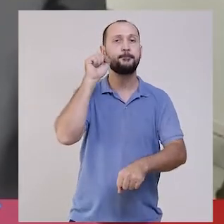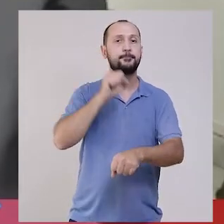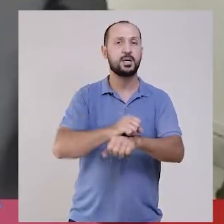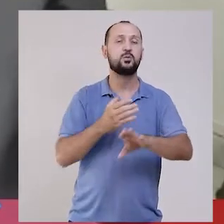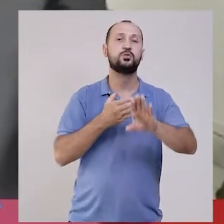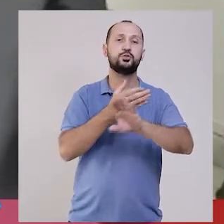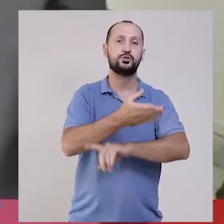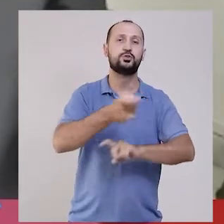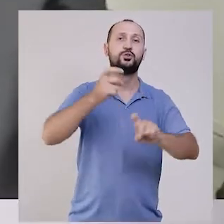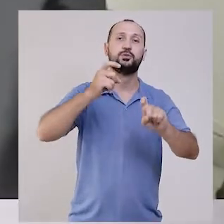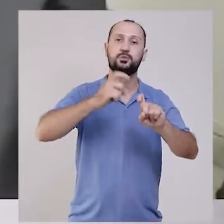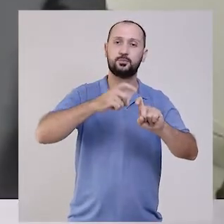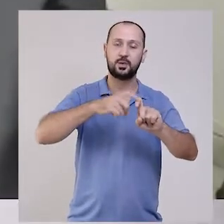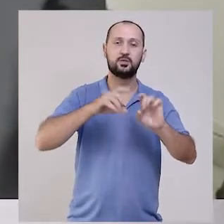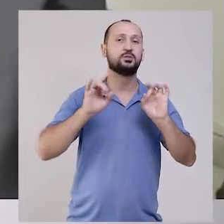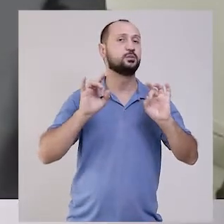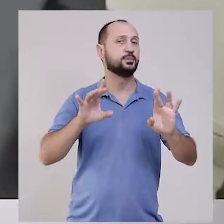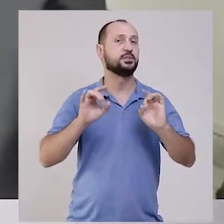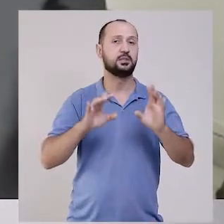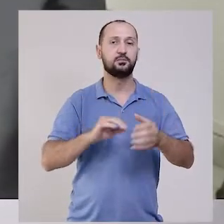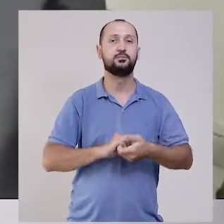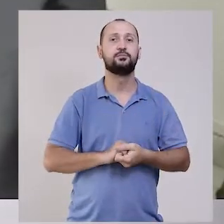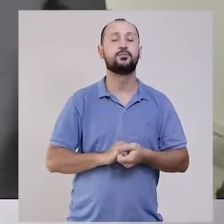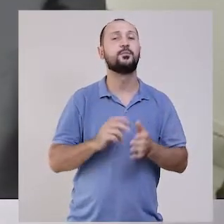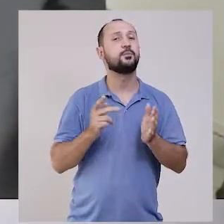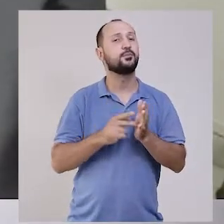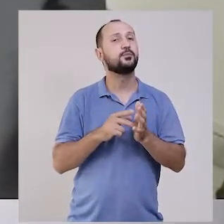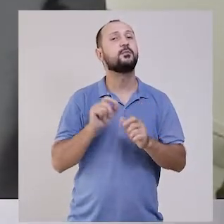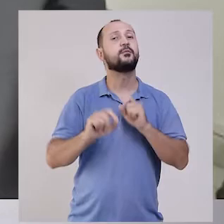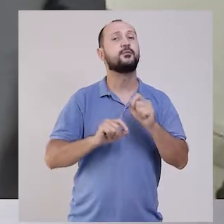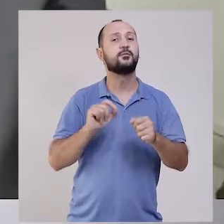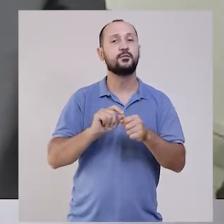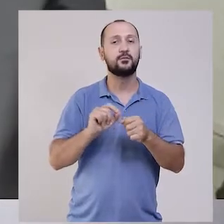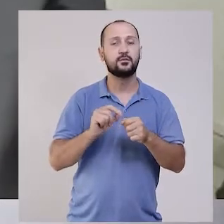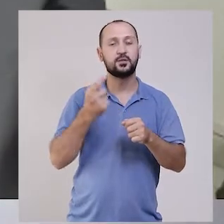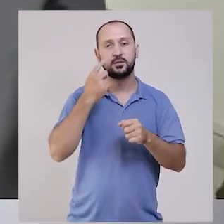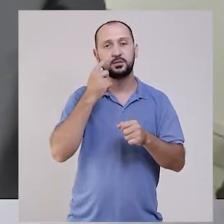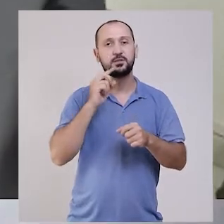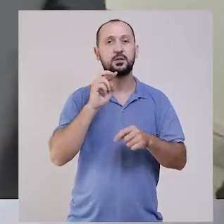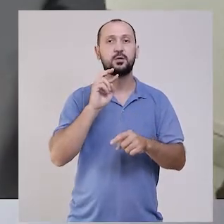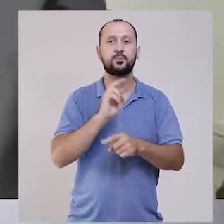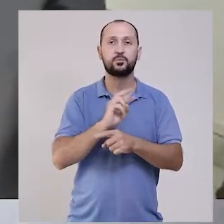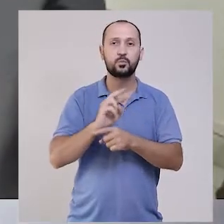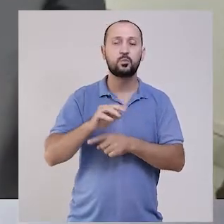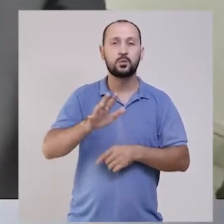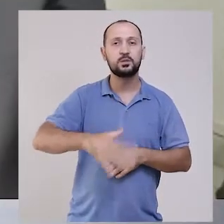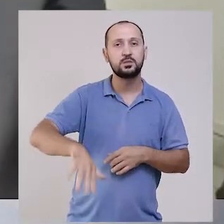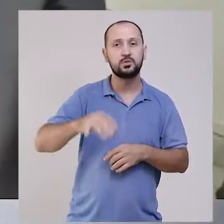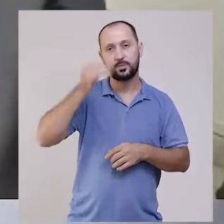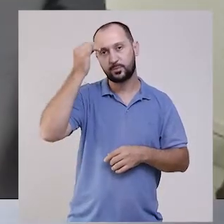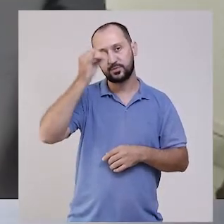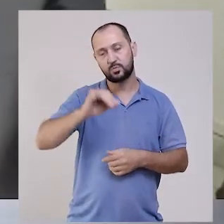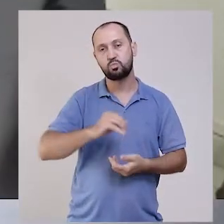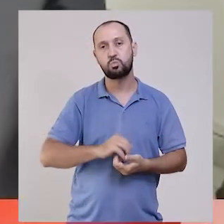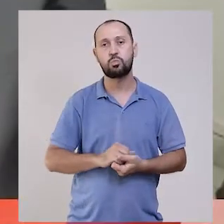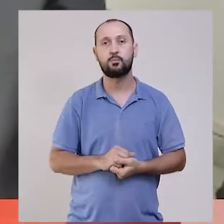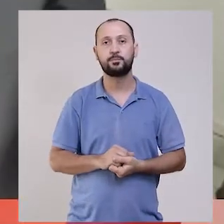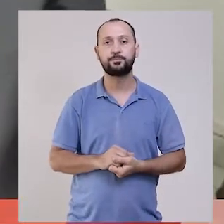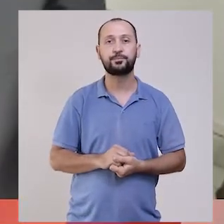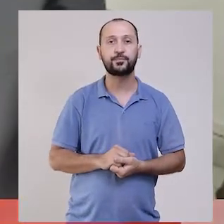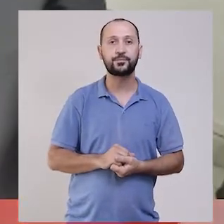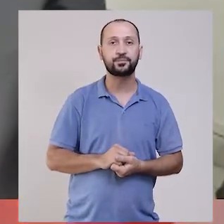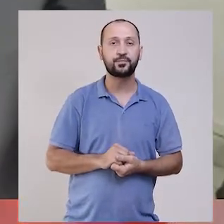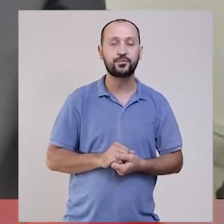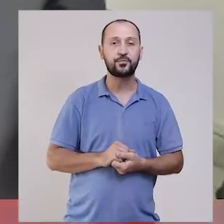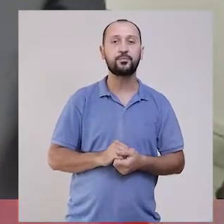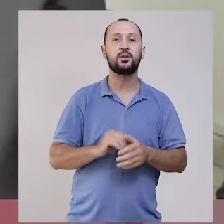médicos especialistas realmente para fazer essa parte, essa área da prevenção. E a gente está indo já para a